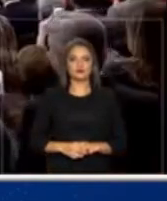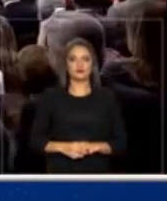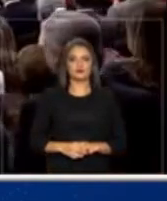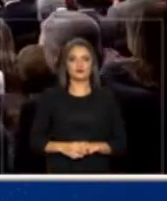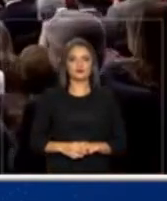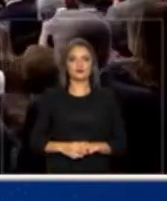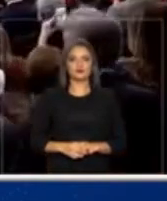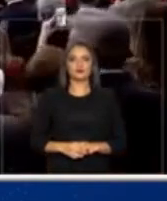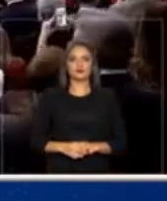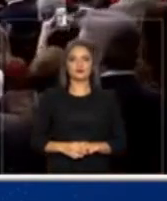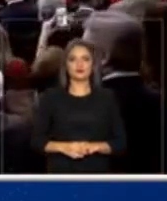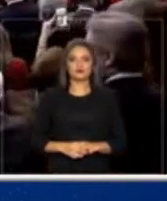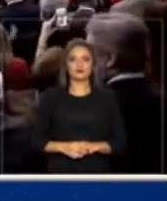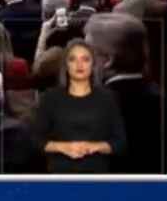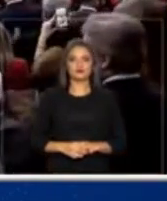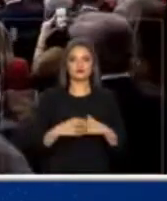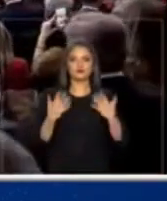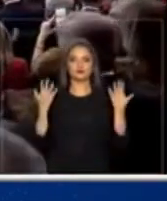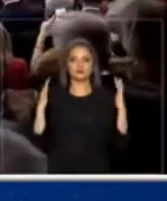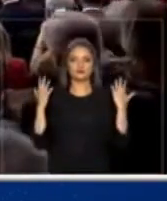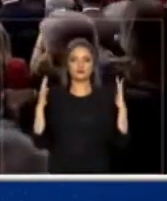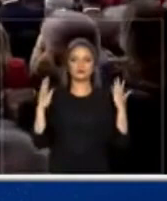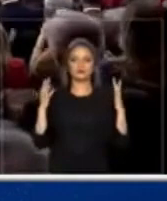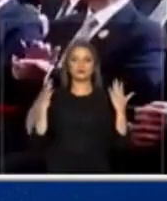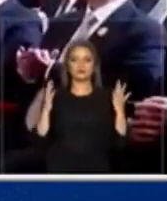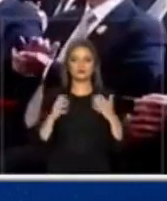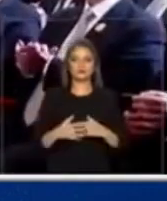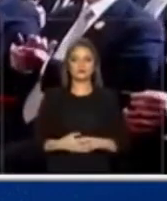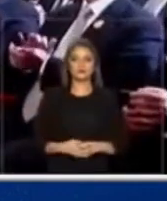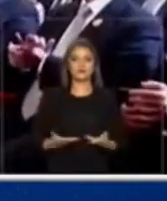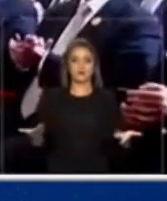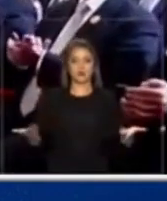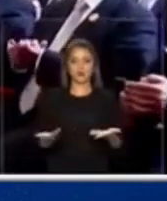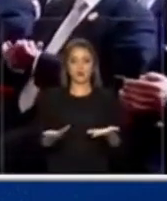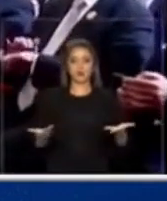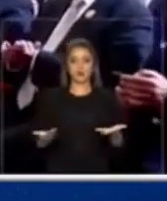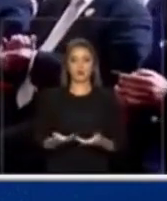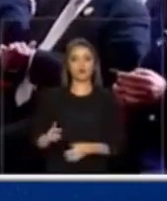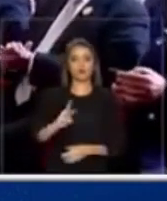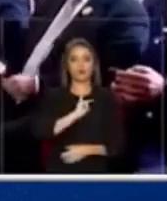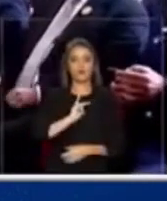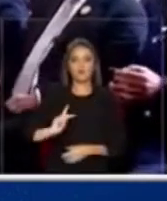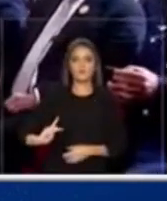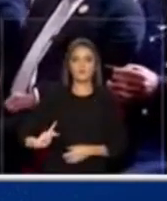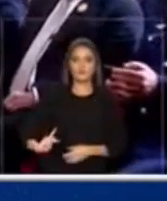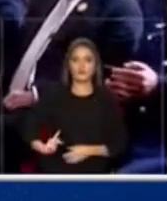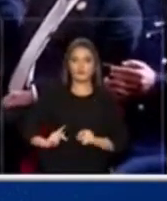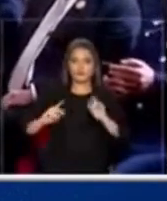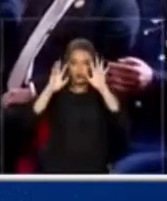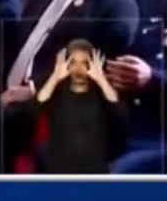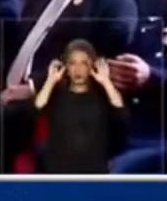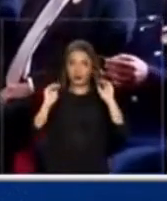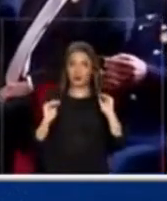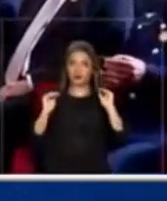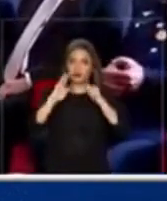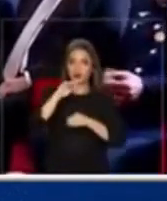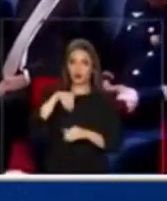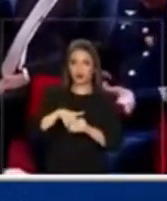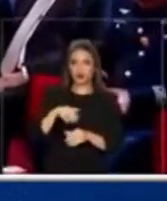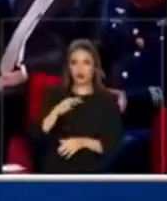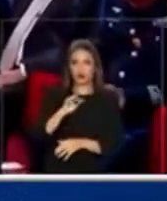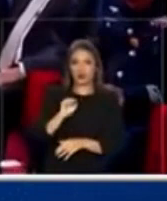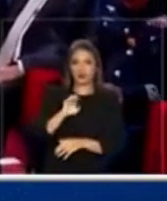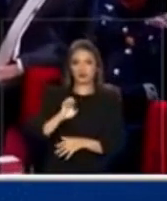agora presidente eleito diplomado Lula. Né? Essa história também passou por lobby